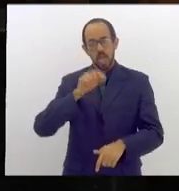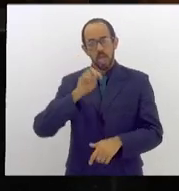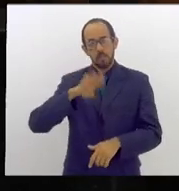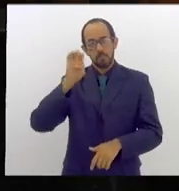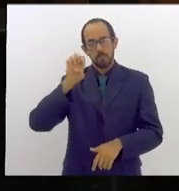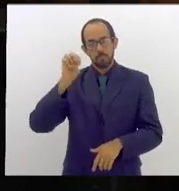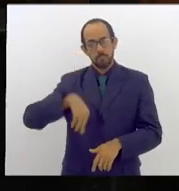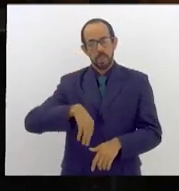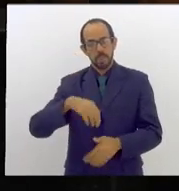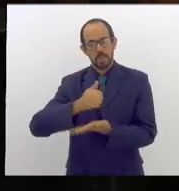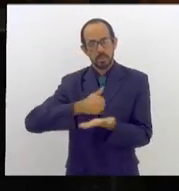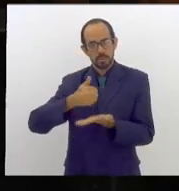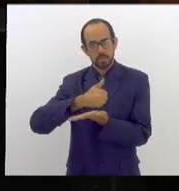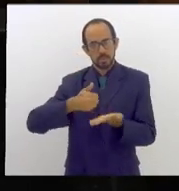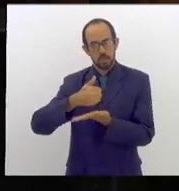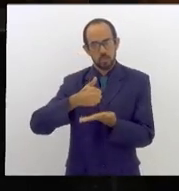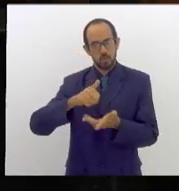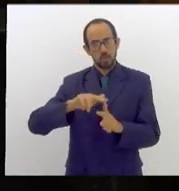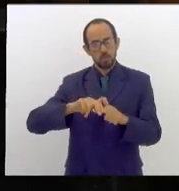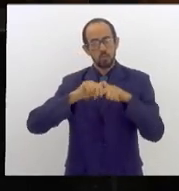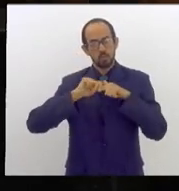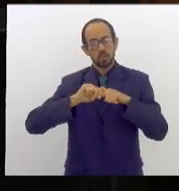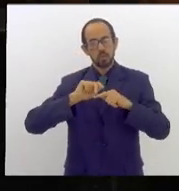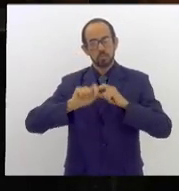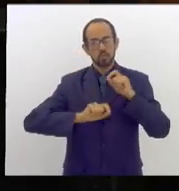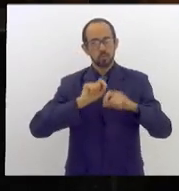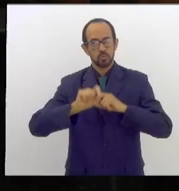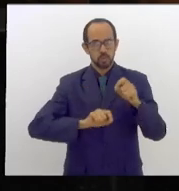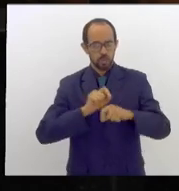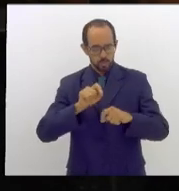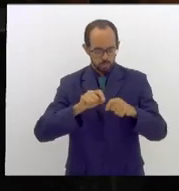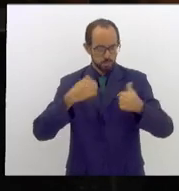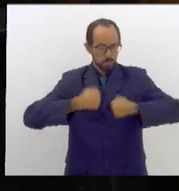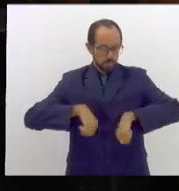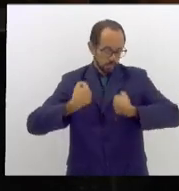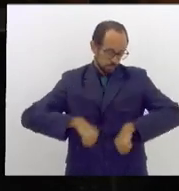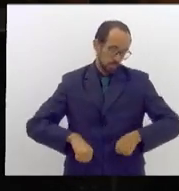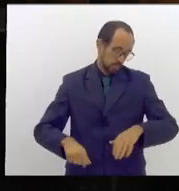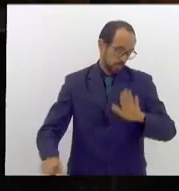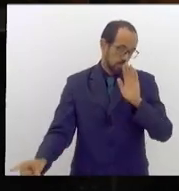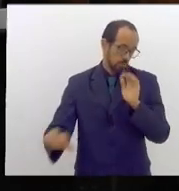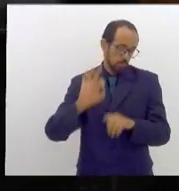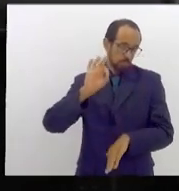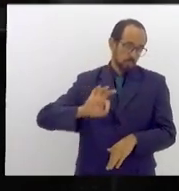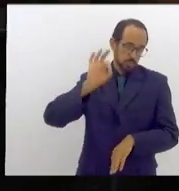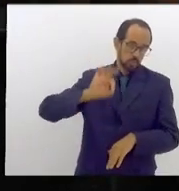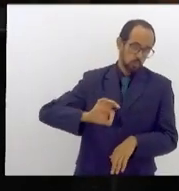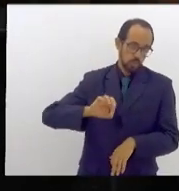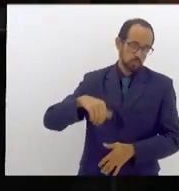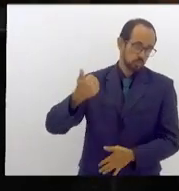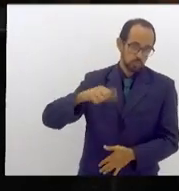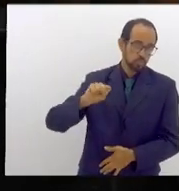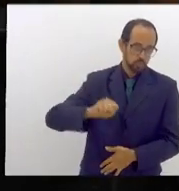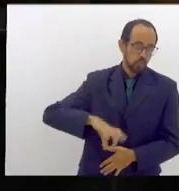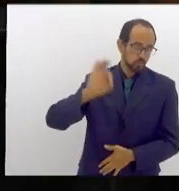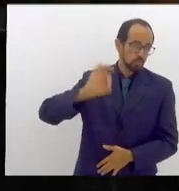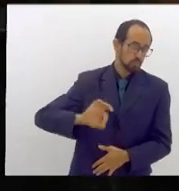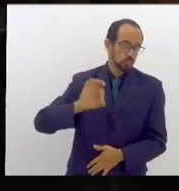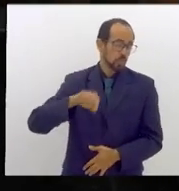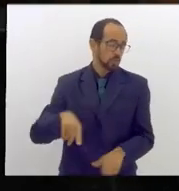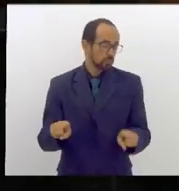essencial e por via de consequência teria que ter uma alíquota de 18 pontos